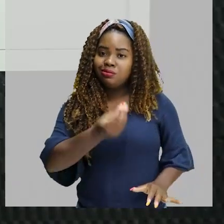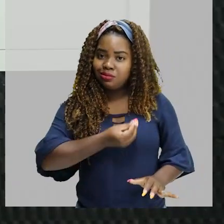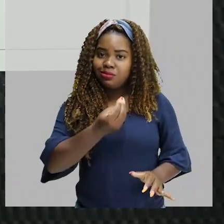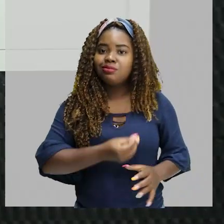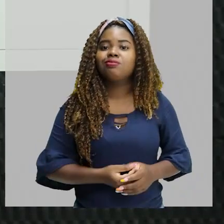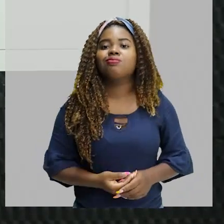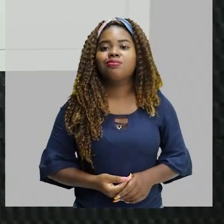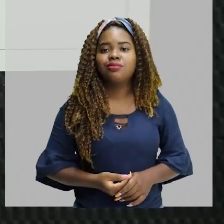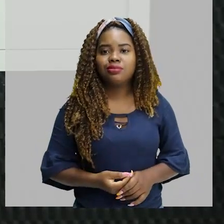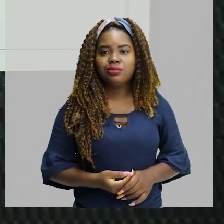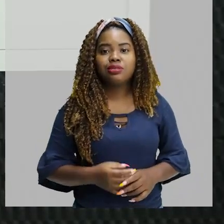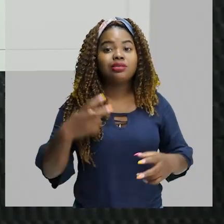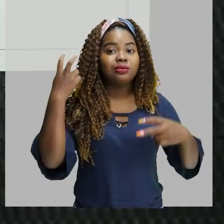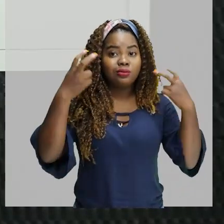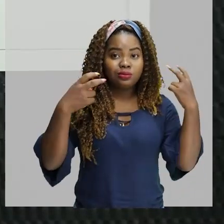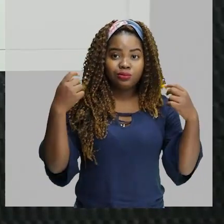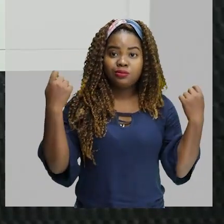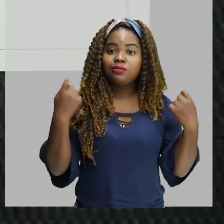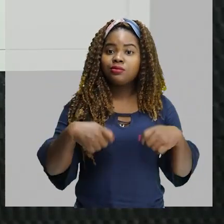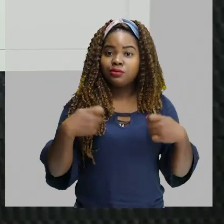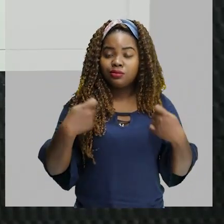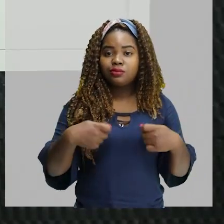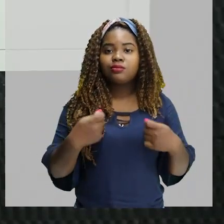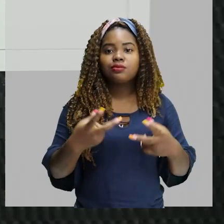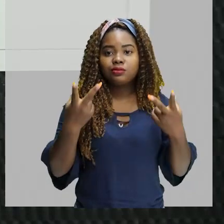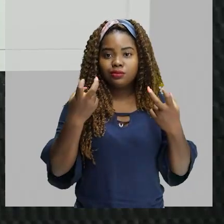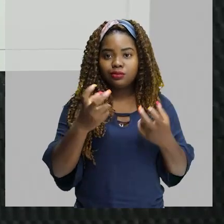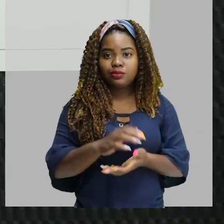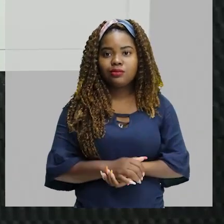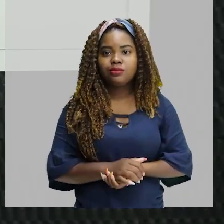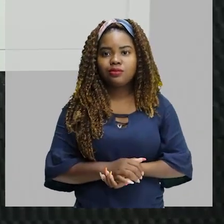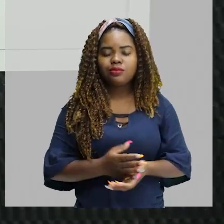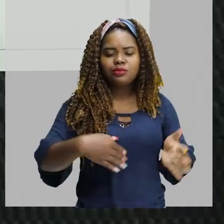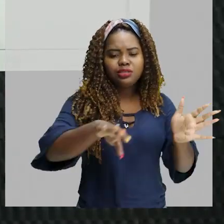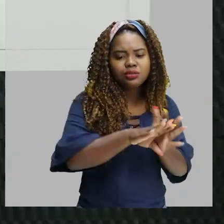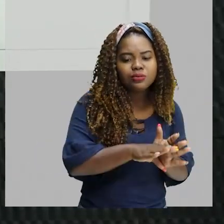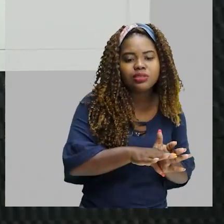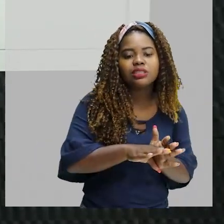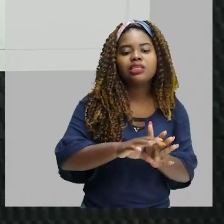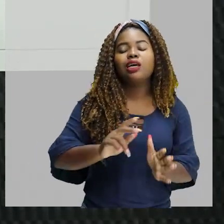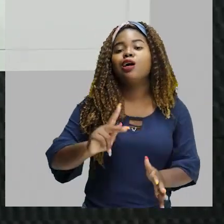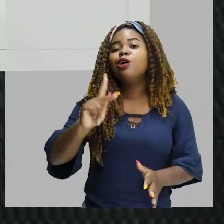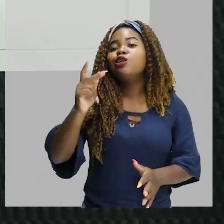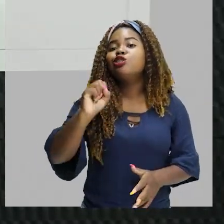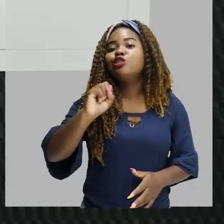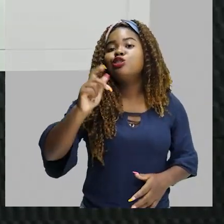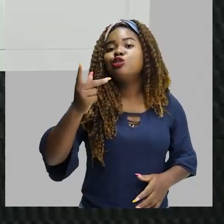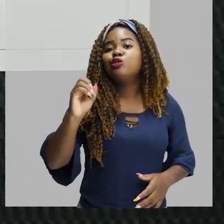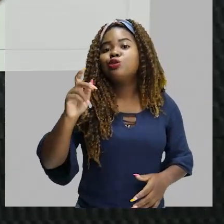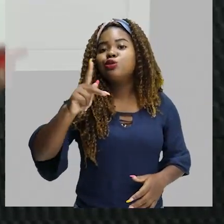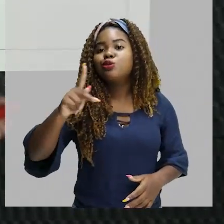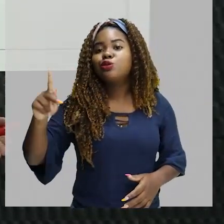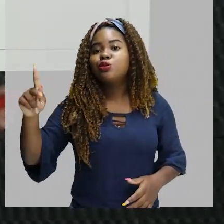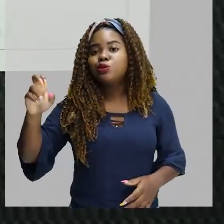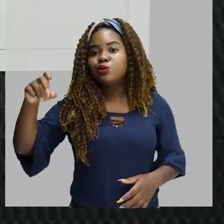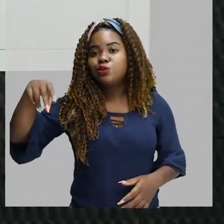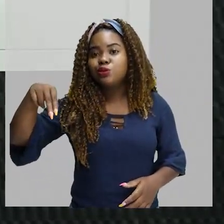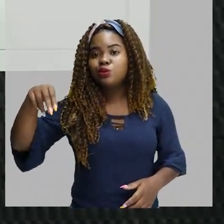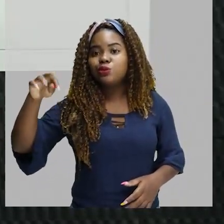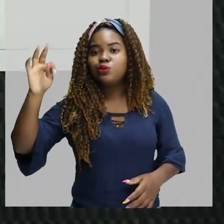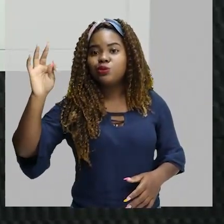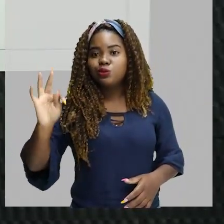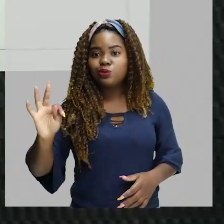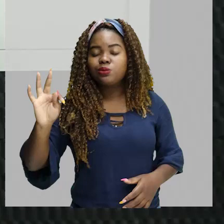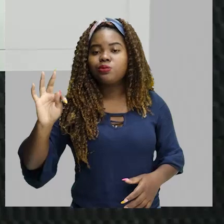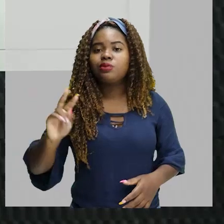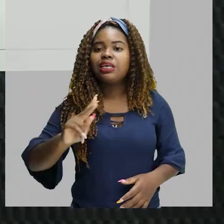uma preocupação, devemos observar a isto. Aí você vai chegando ao Schopenhauer também mais um pouquinho, tá? Eu não vou tratar do Schopenhauer